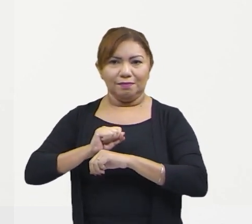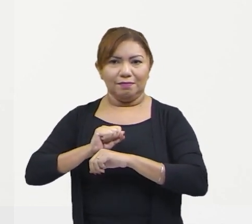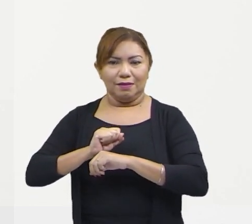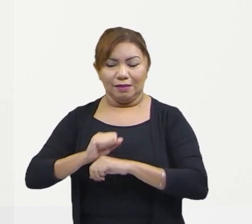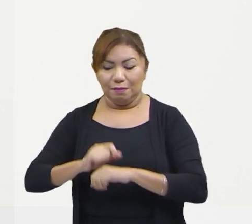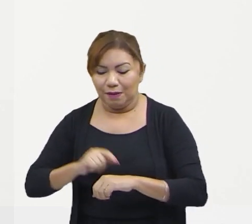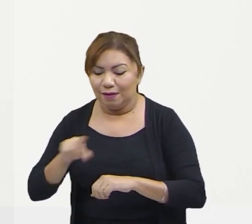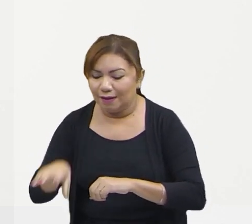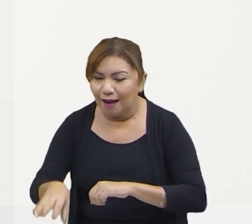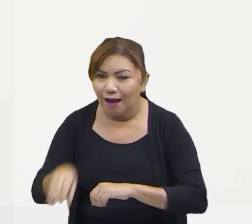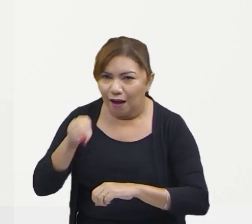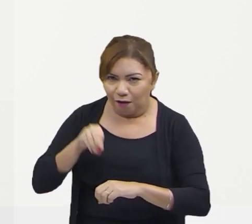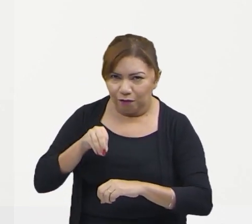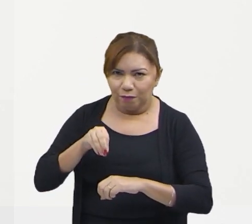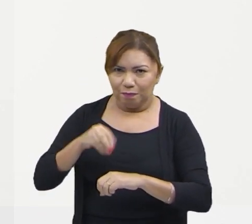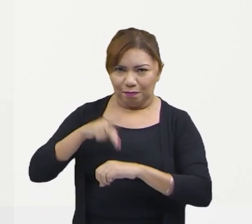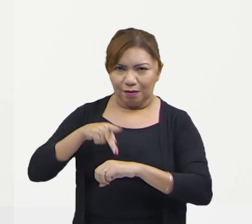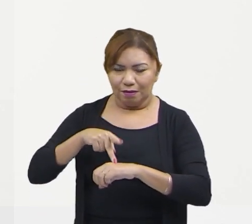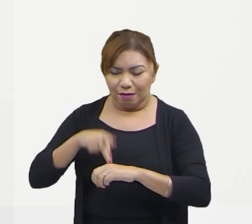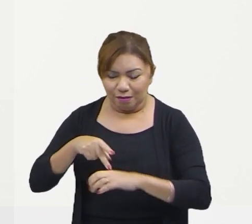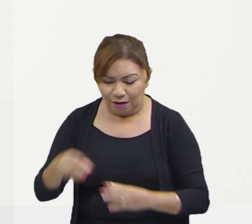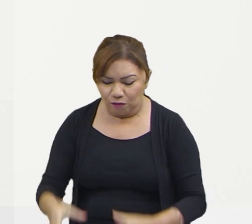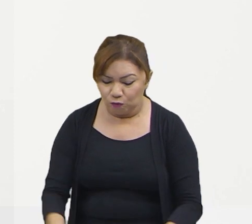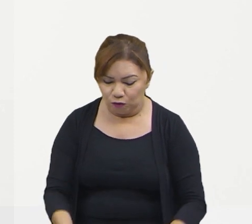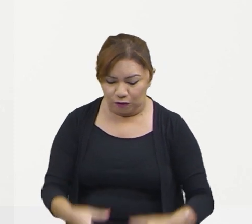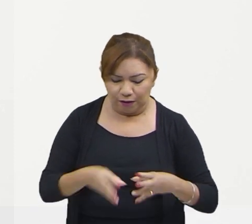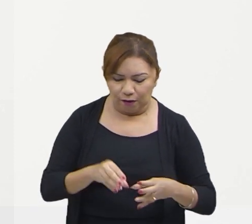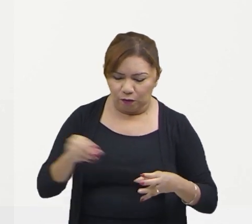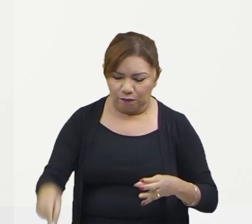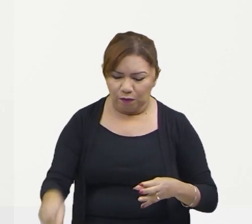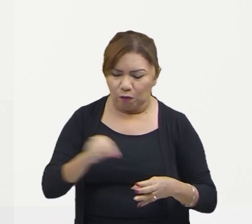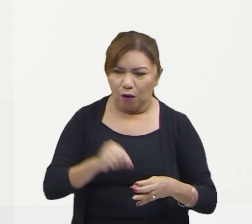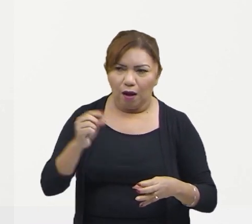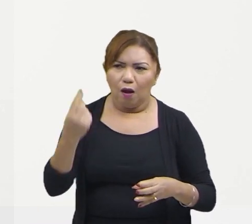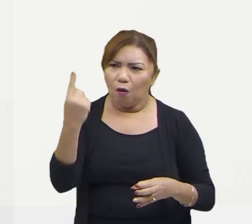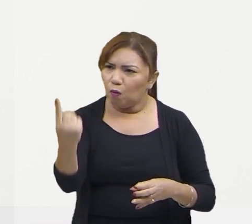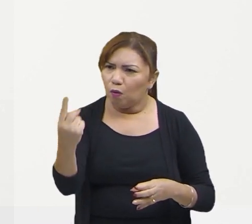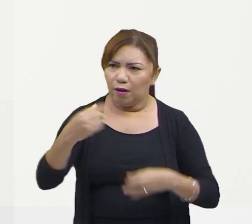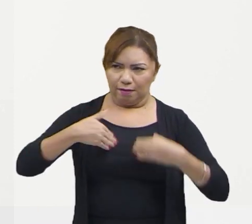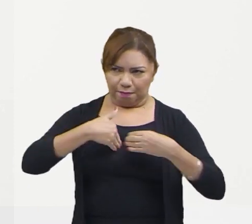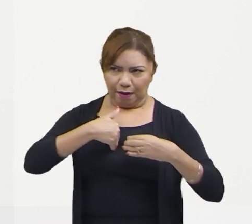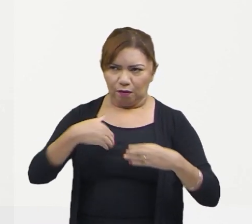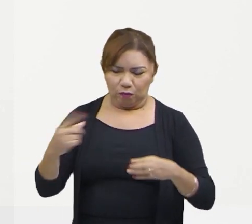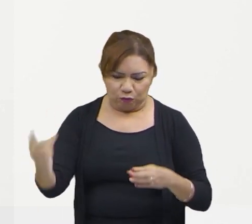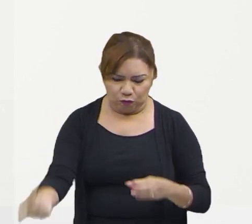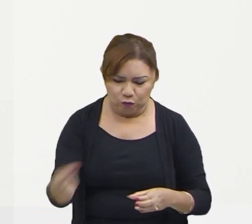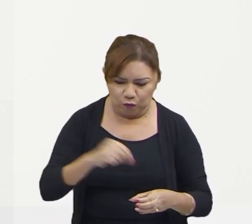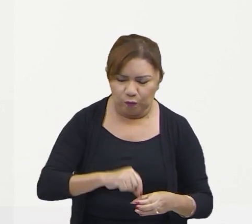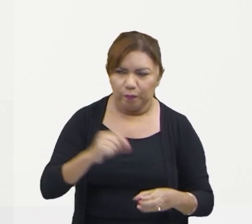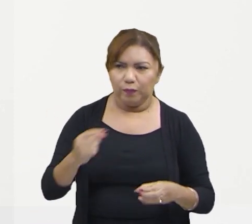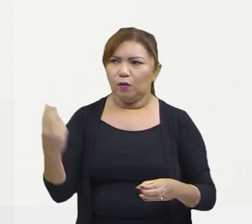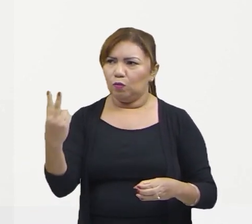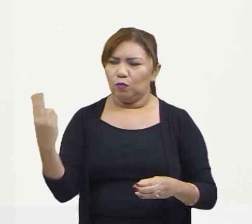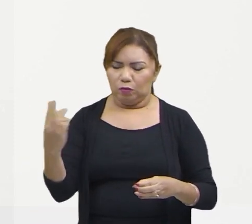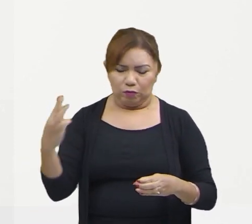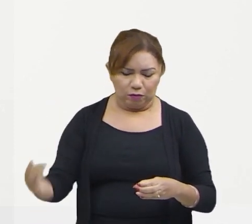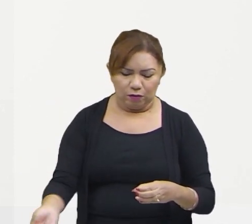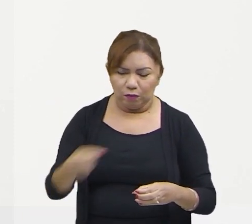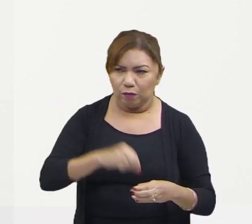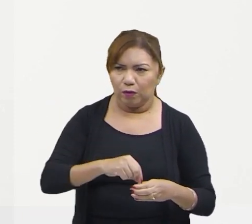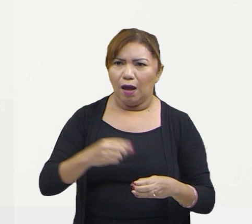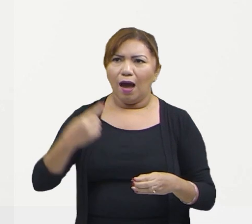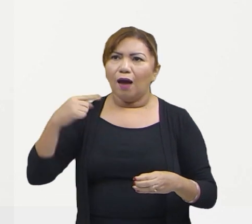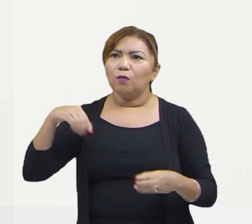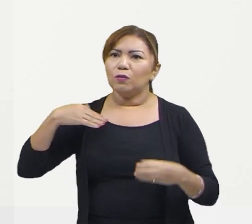pegavam pedrinhas e colocavam dentro do saco para cada animal que eles tinham. Quando os animais iam pastar